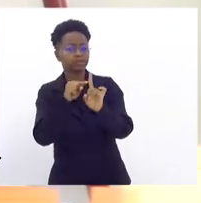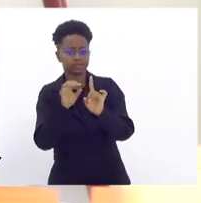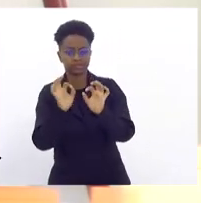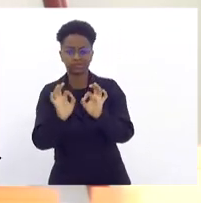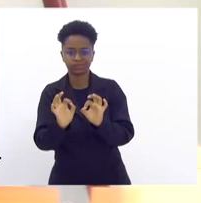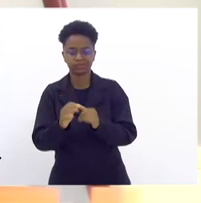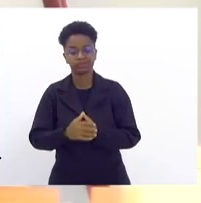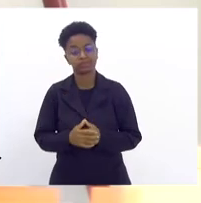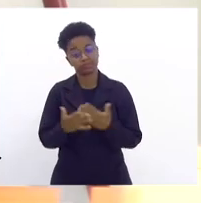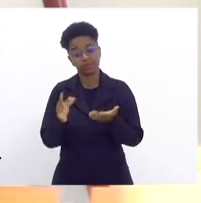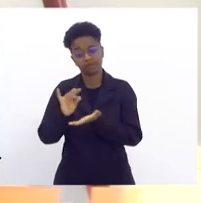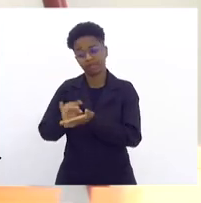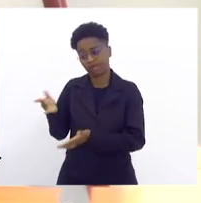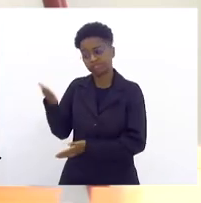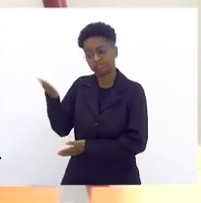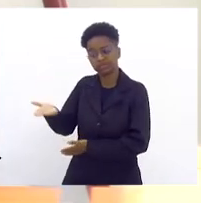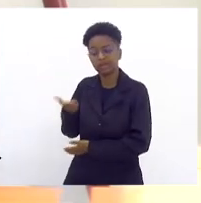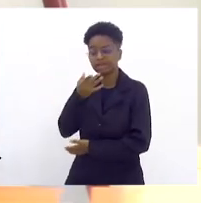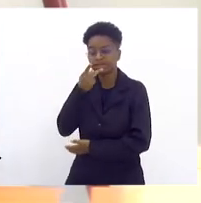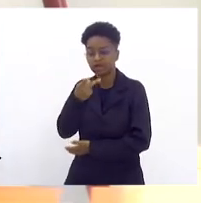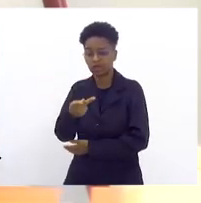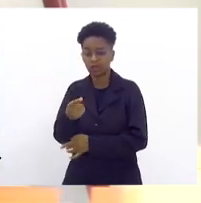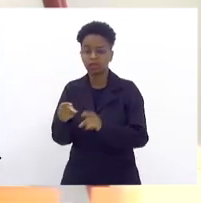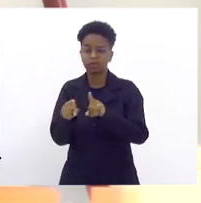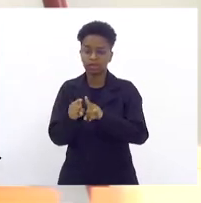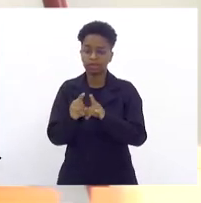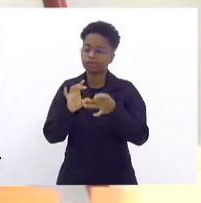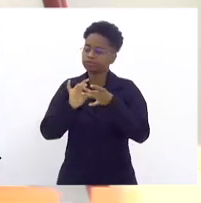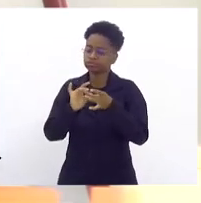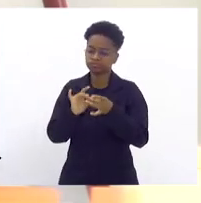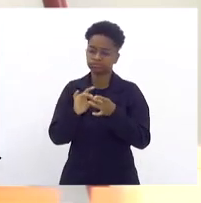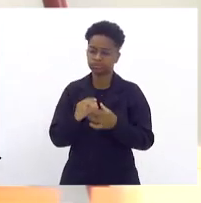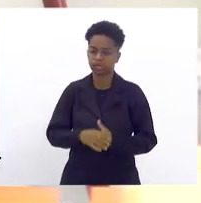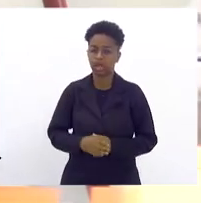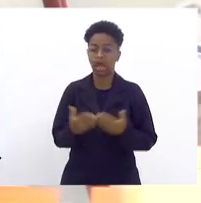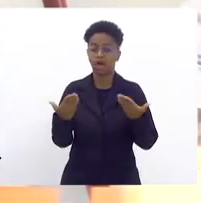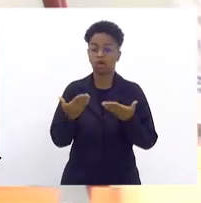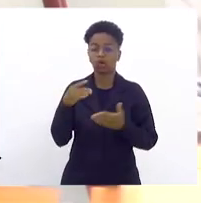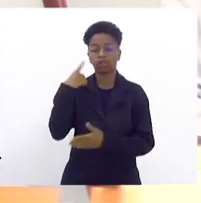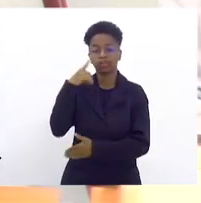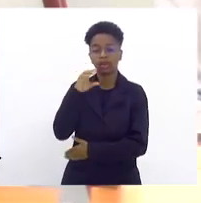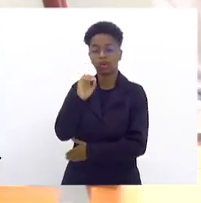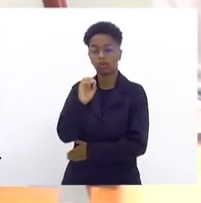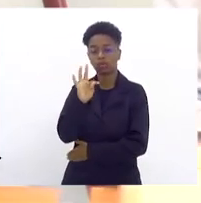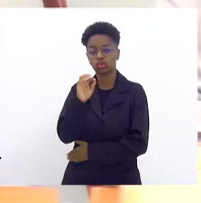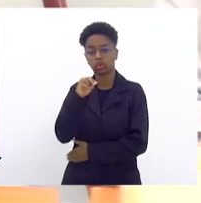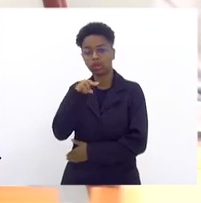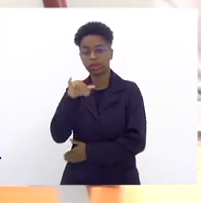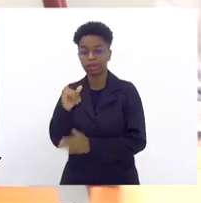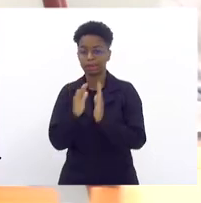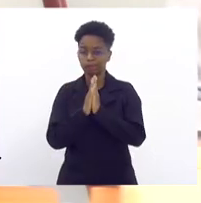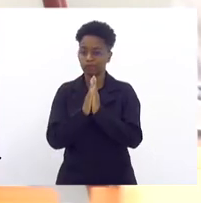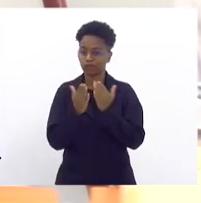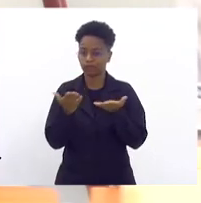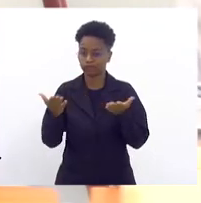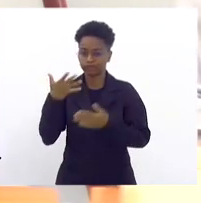isso que deputada Índia tem dito e tem sido uma grande parceira Deputado Antônio de Paula pai por favor